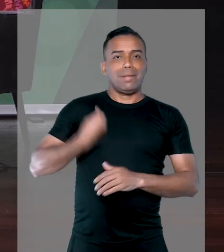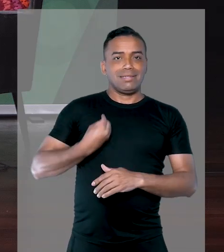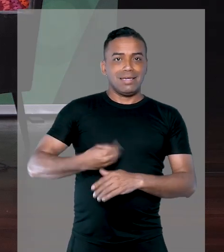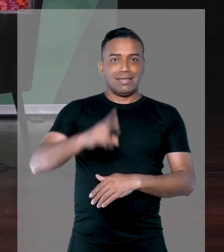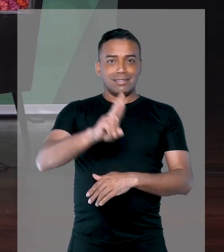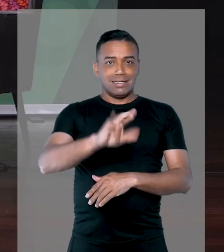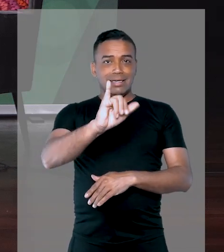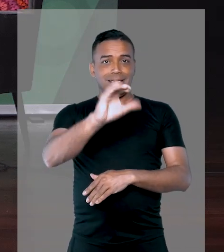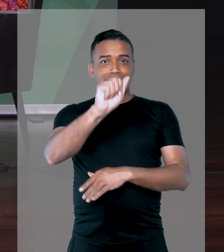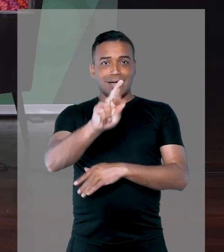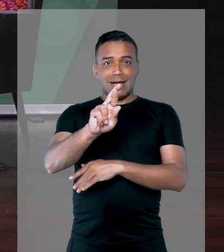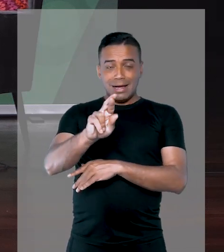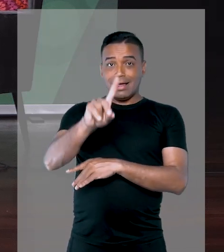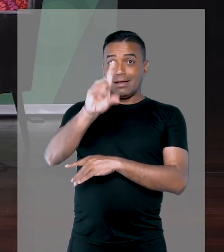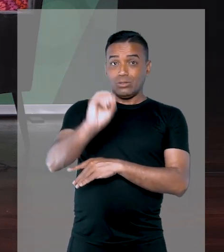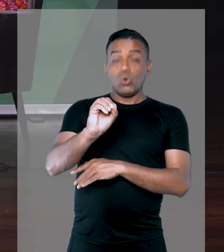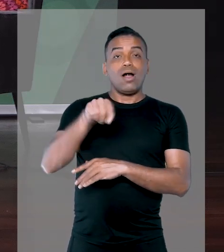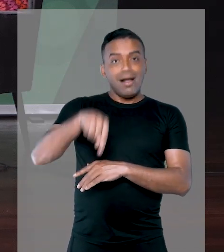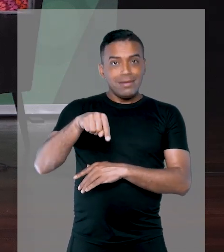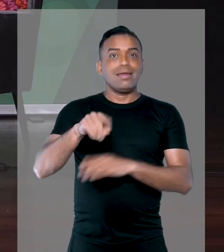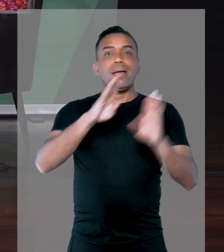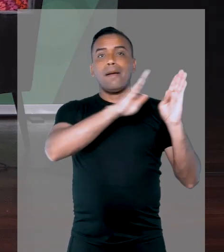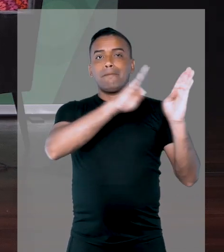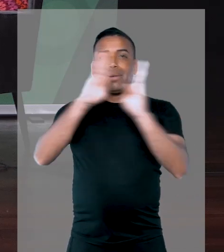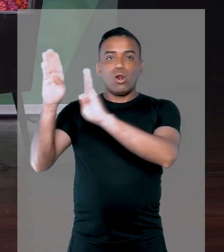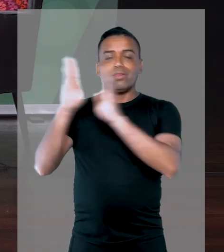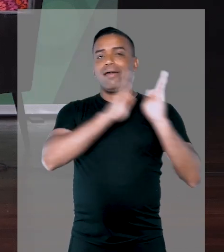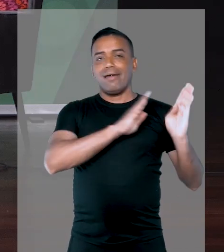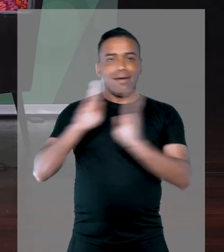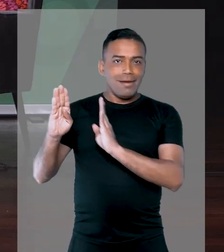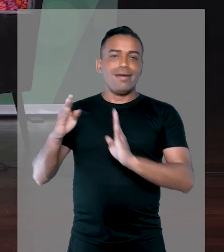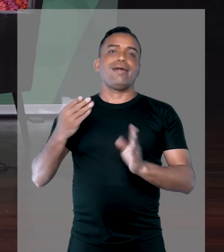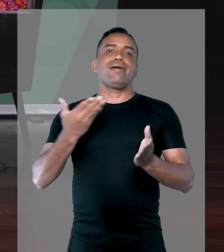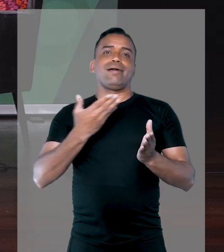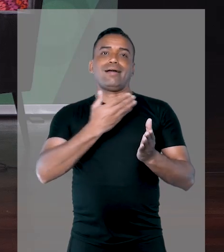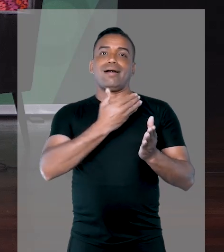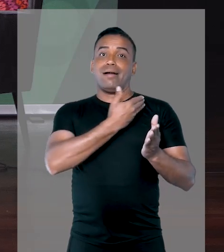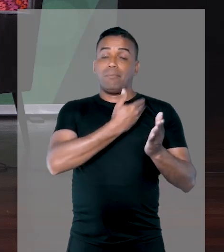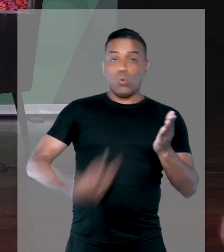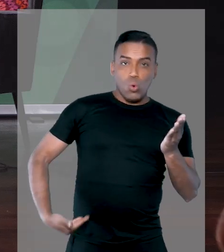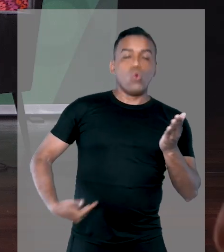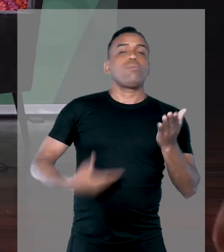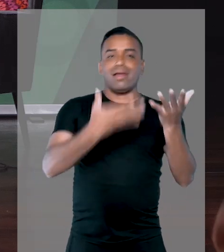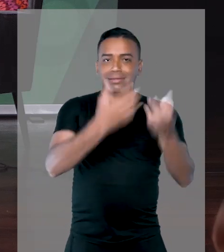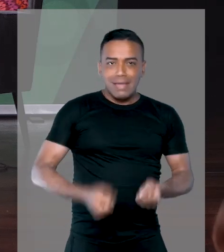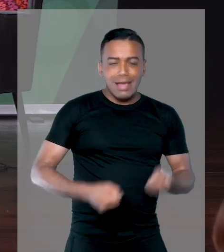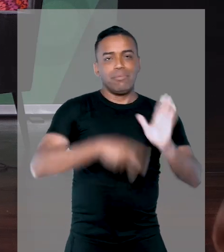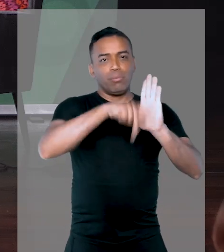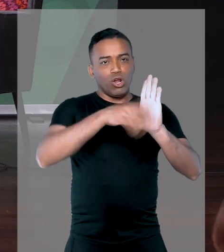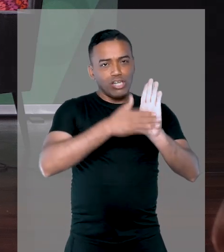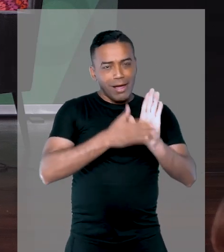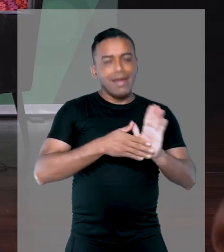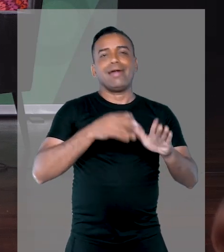Ricardo, que é aqui da biblioteca, que nos recebe, que recebe sempre um papo já há um bom tempo. Muito obrigada pela presença,